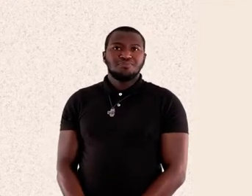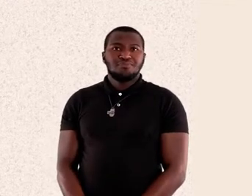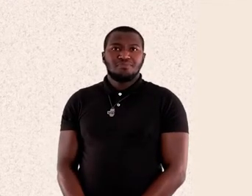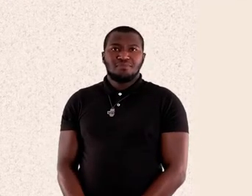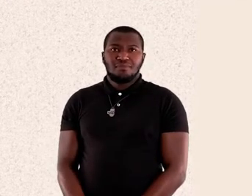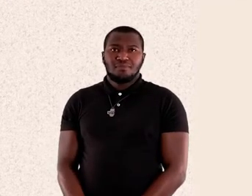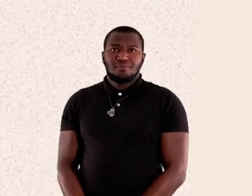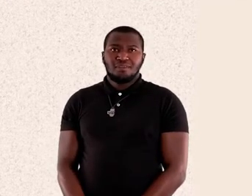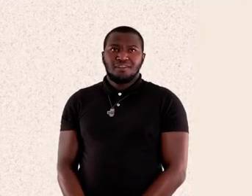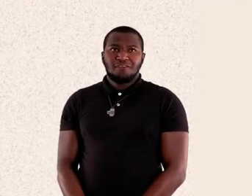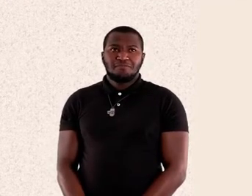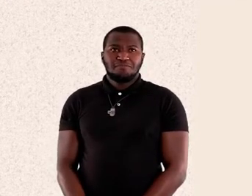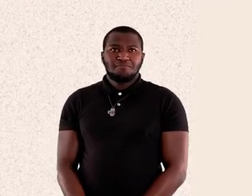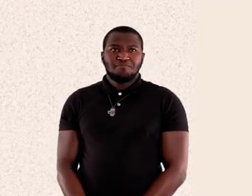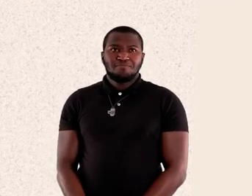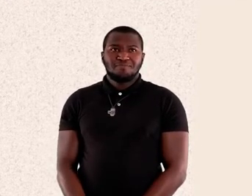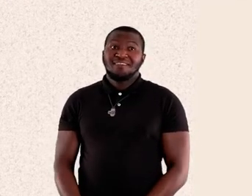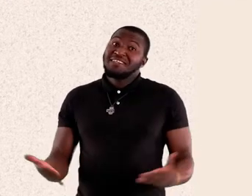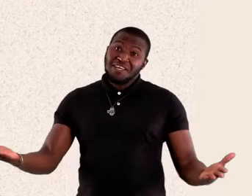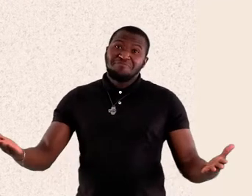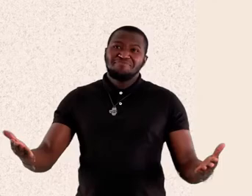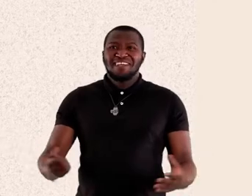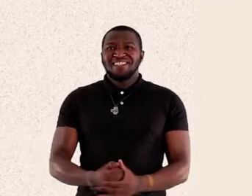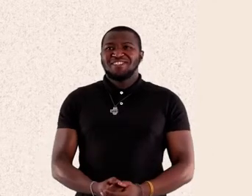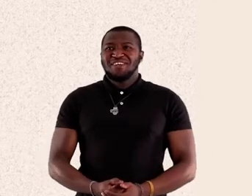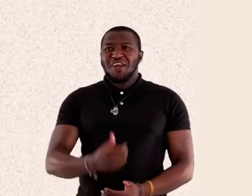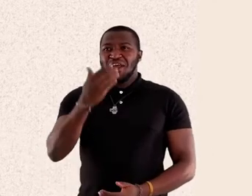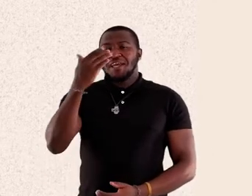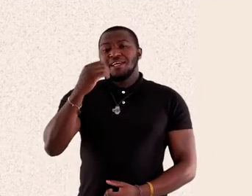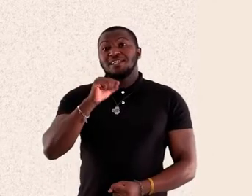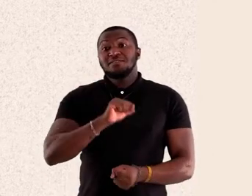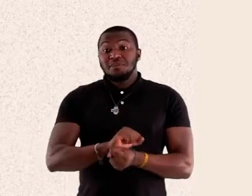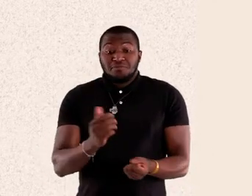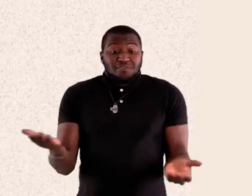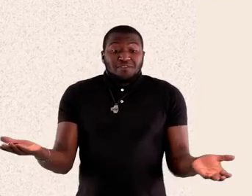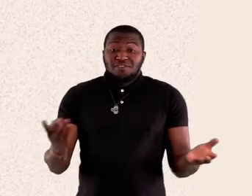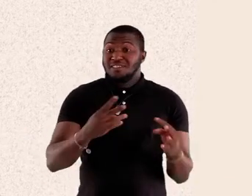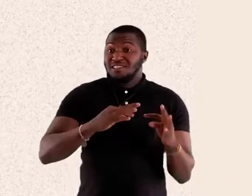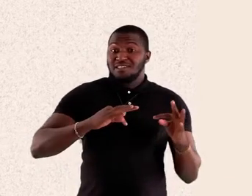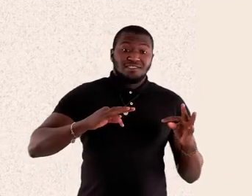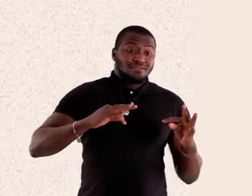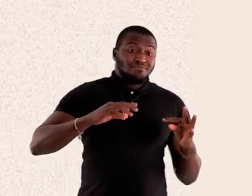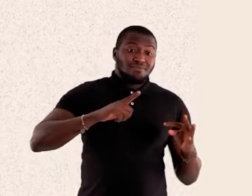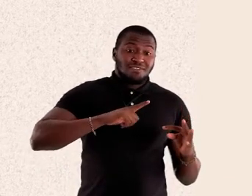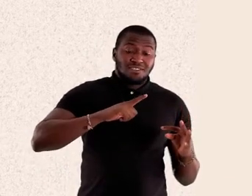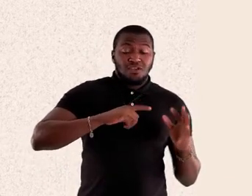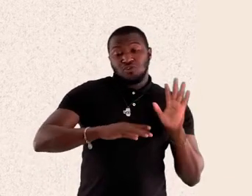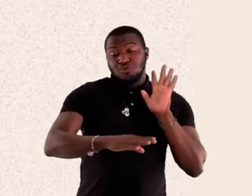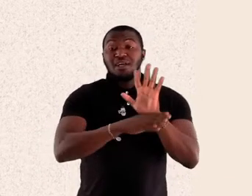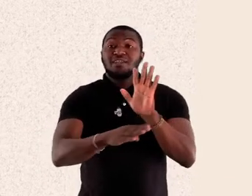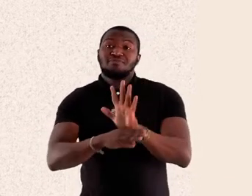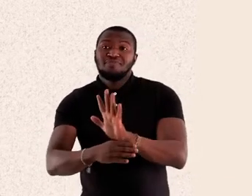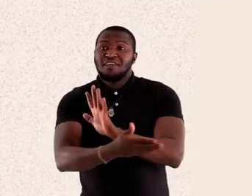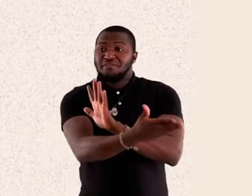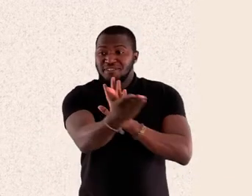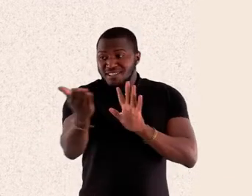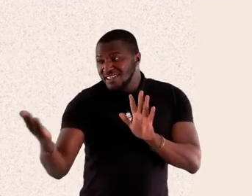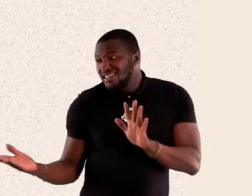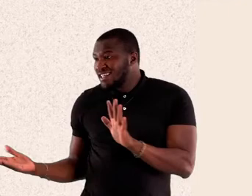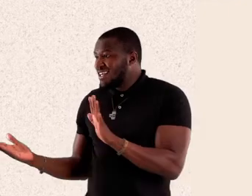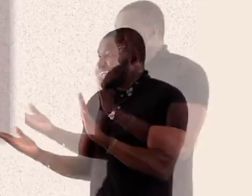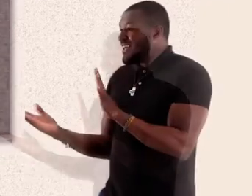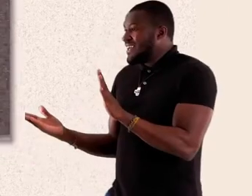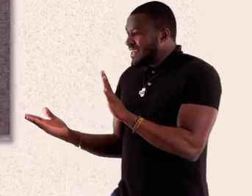E aí e foi isso Pessoal espero de alguma forma ter ter contribuído aí trazido